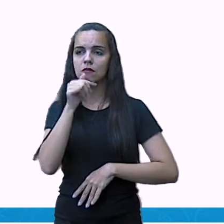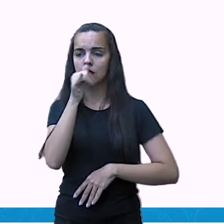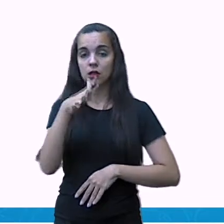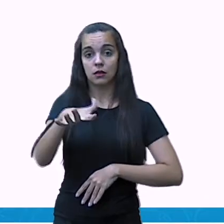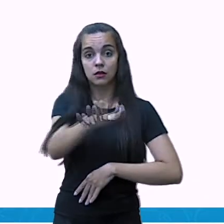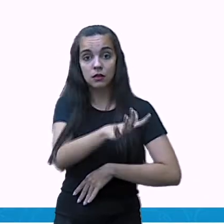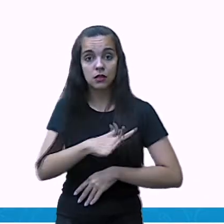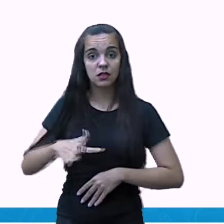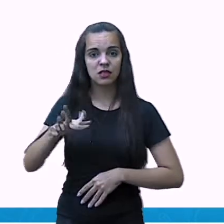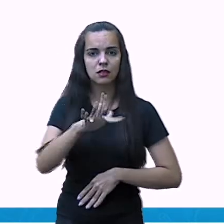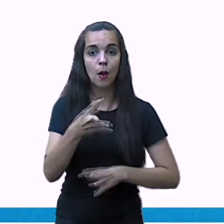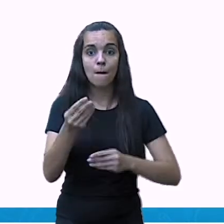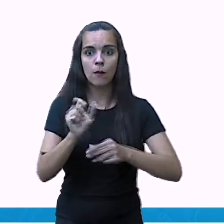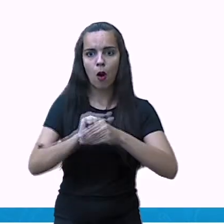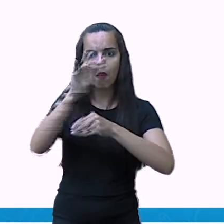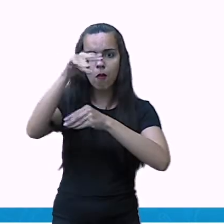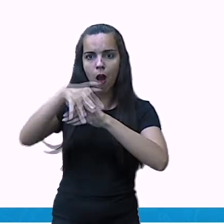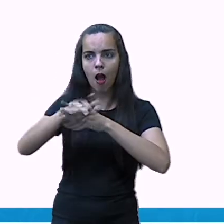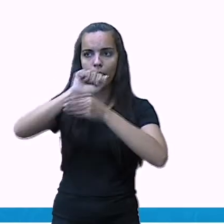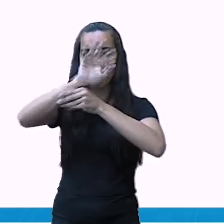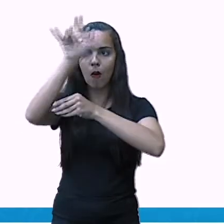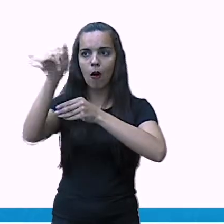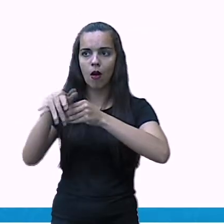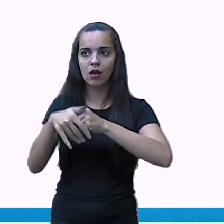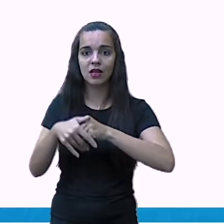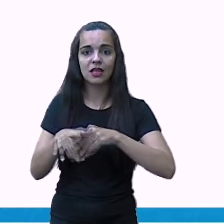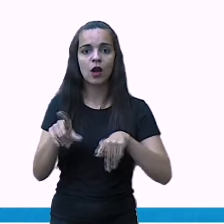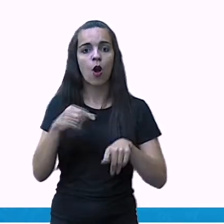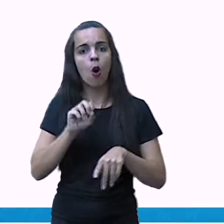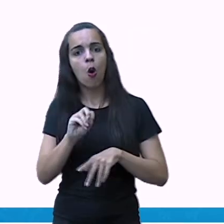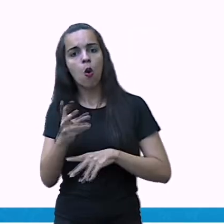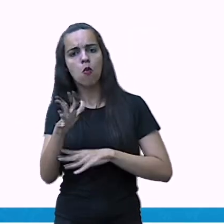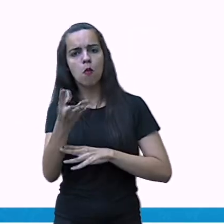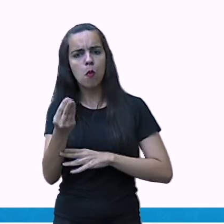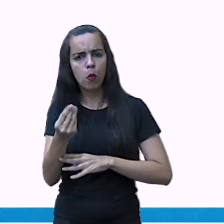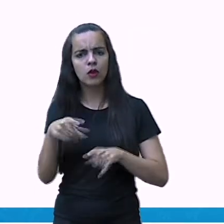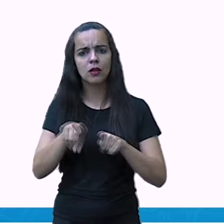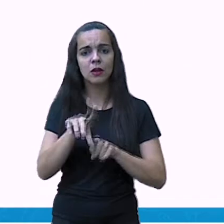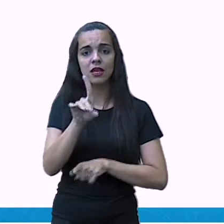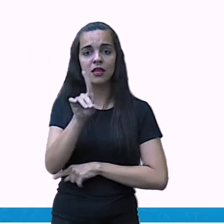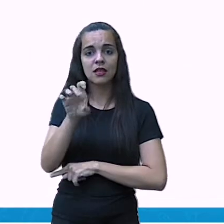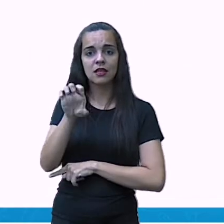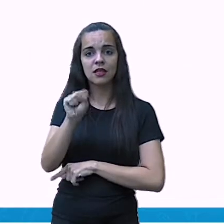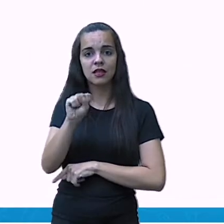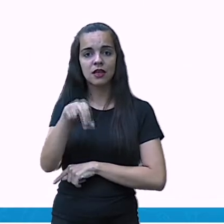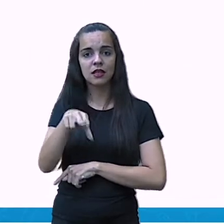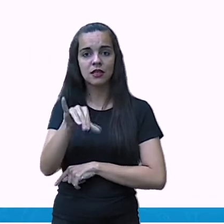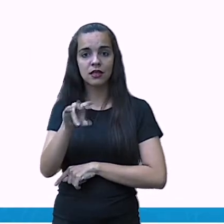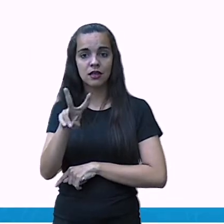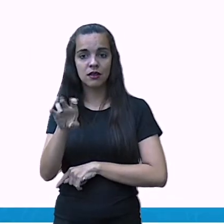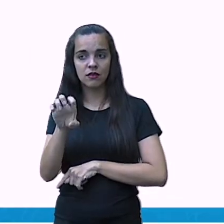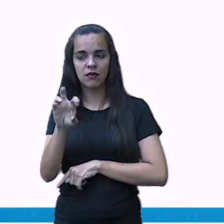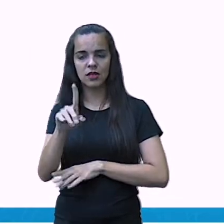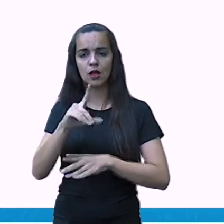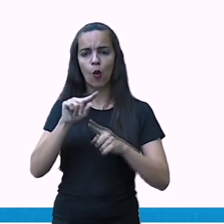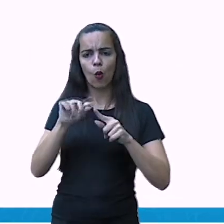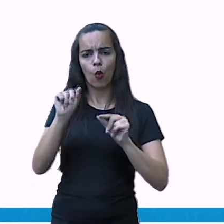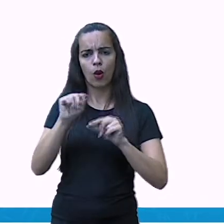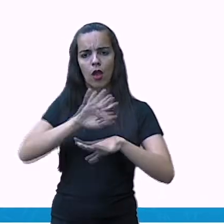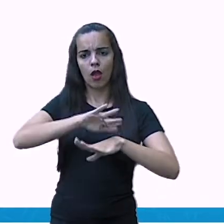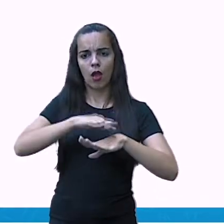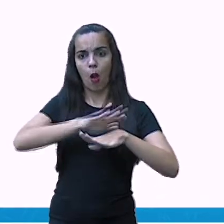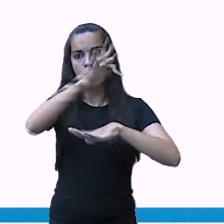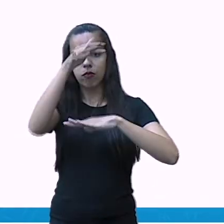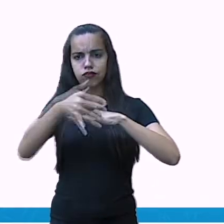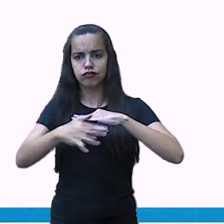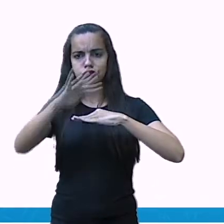com muitas quedas d'água, pois são áreas com muitos desníveis. São os chamados